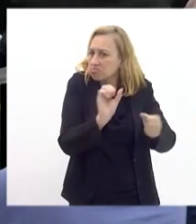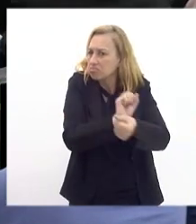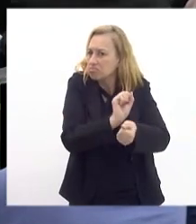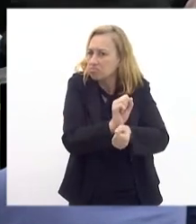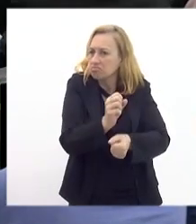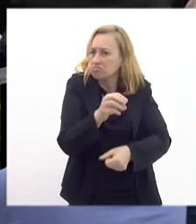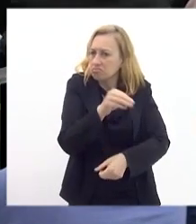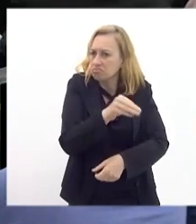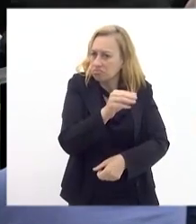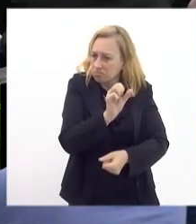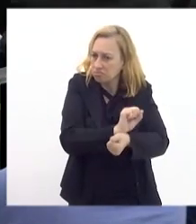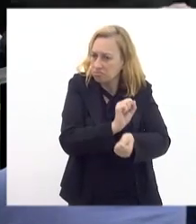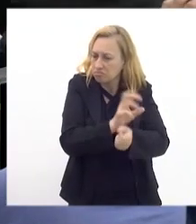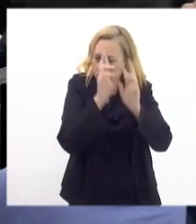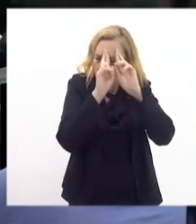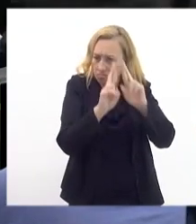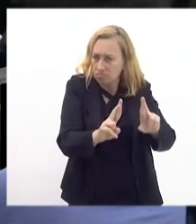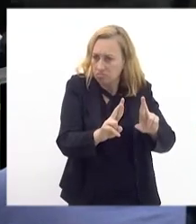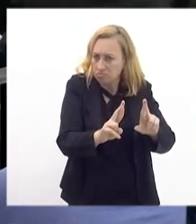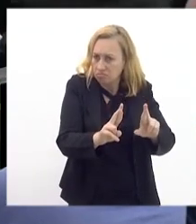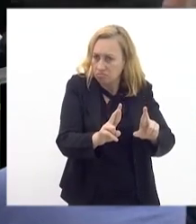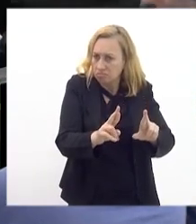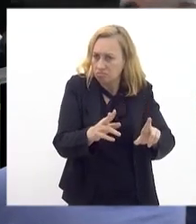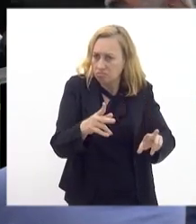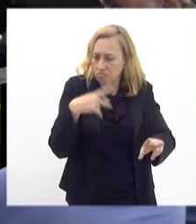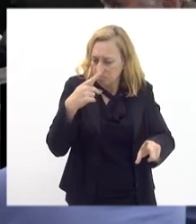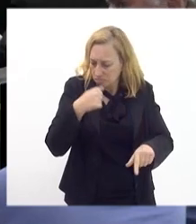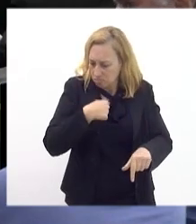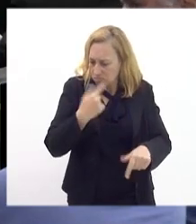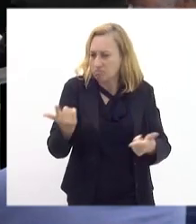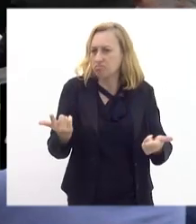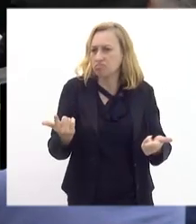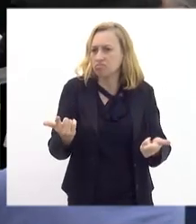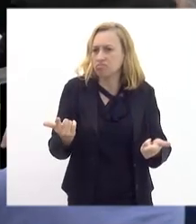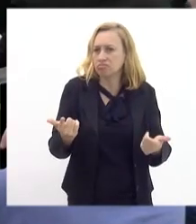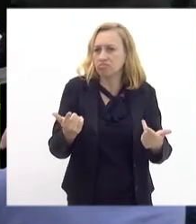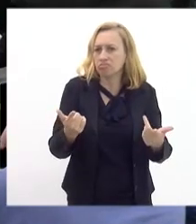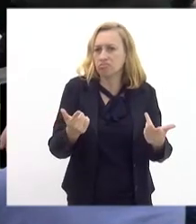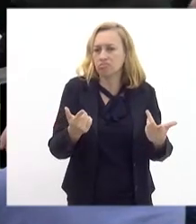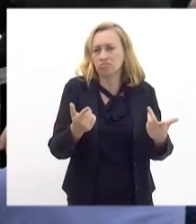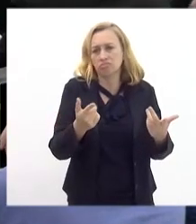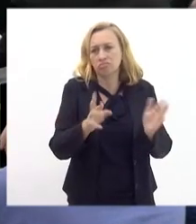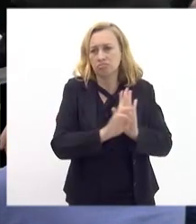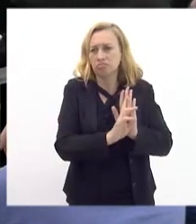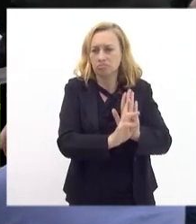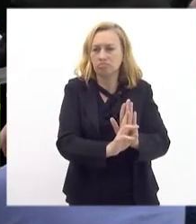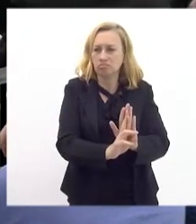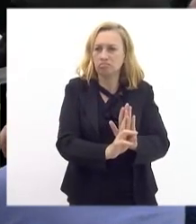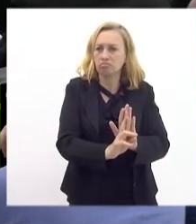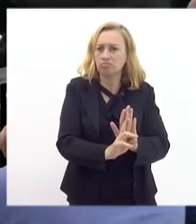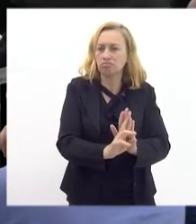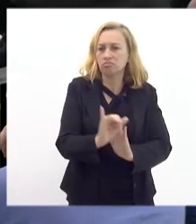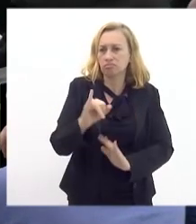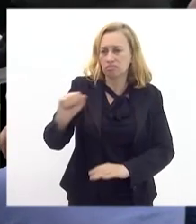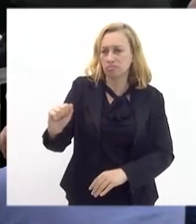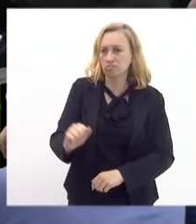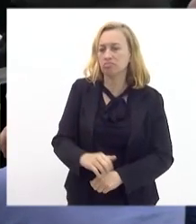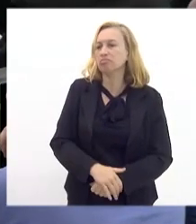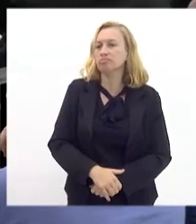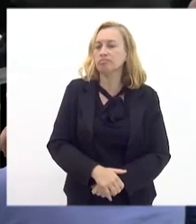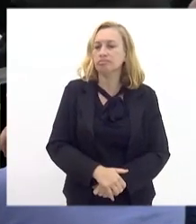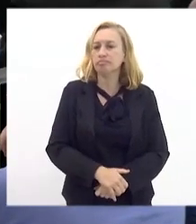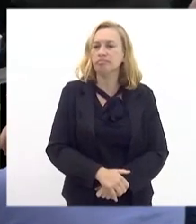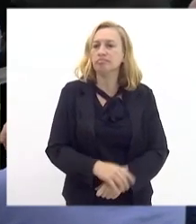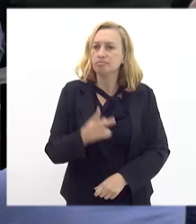sobe no coqueiro com todo respeito quem tá com a palavra Deputado alcinha e o representante ideia que eu tô com de olhando aqui O